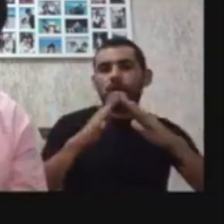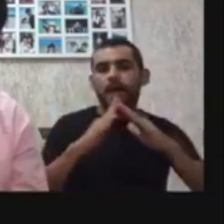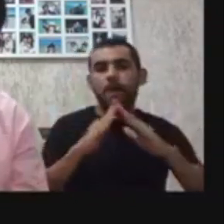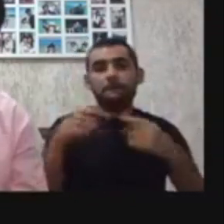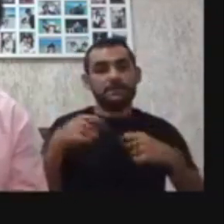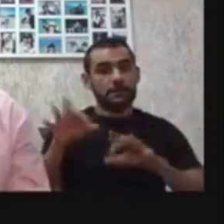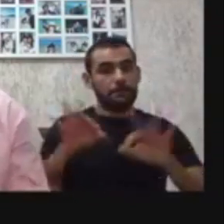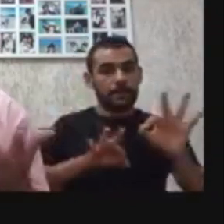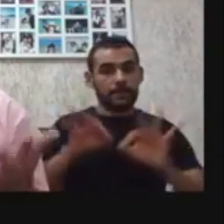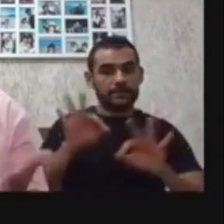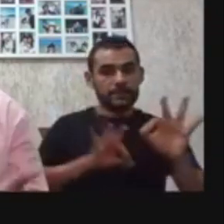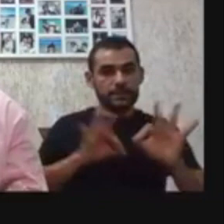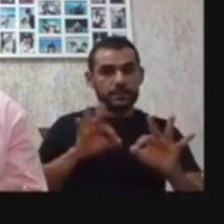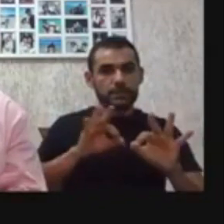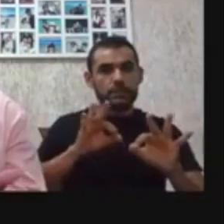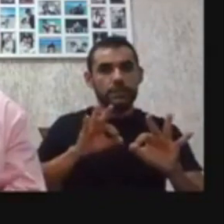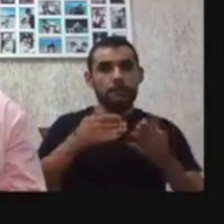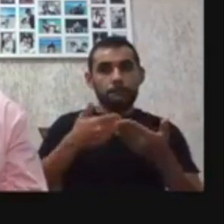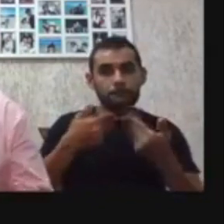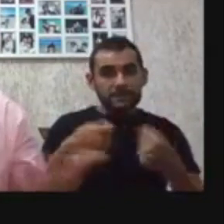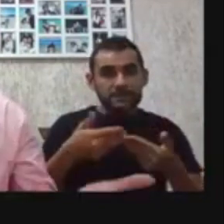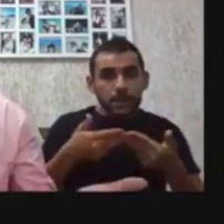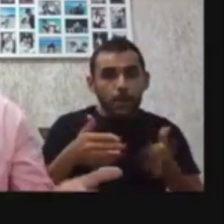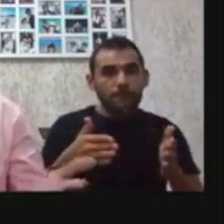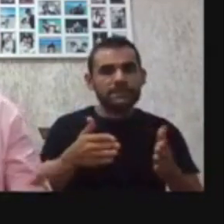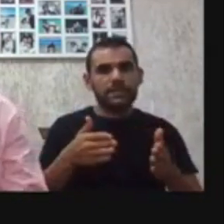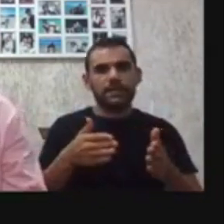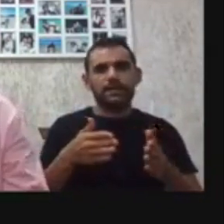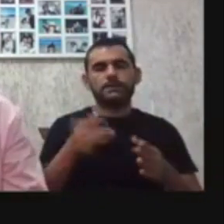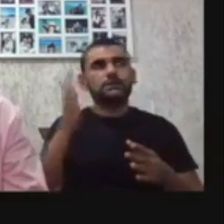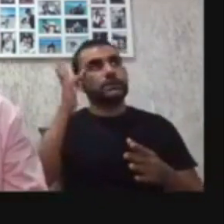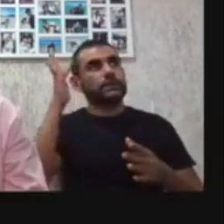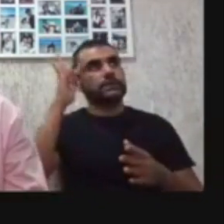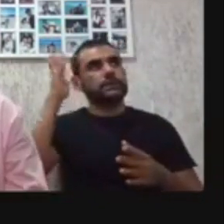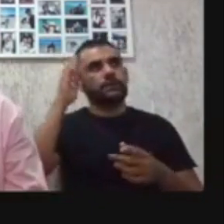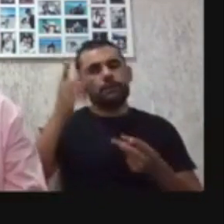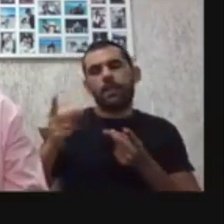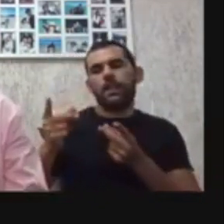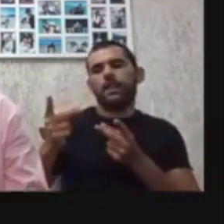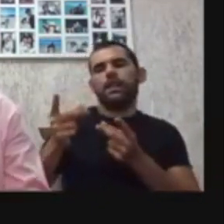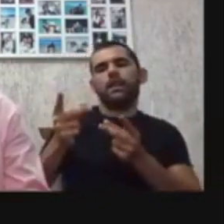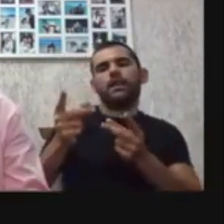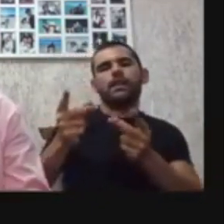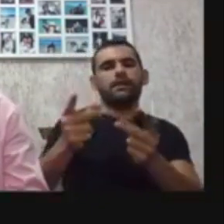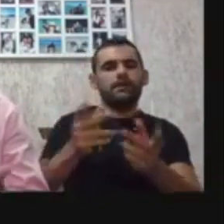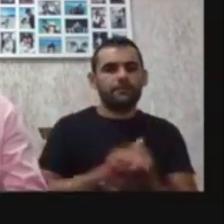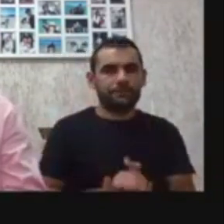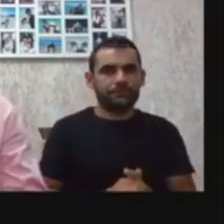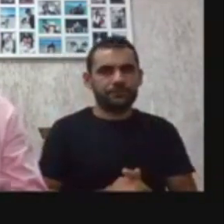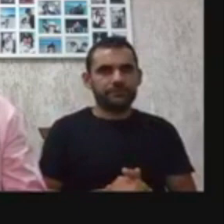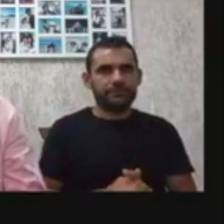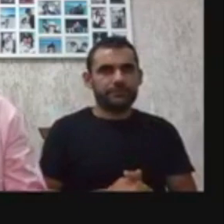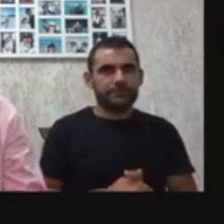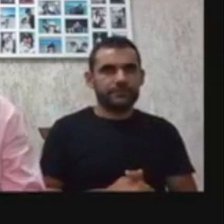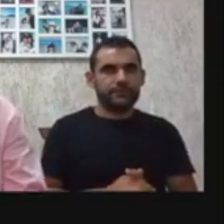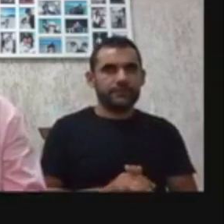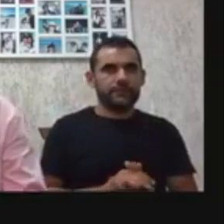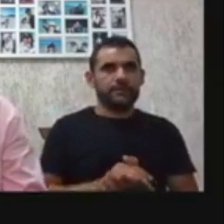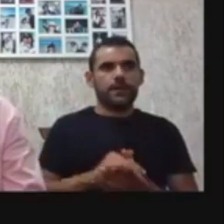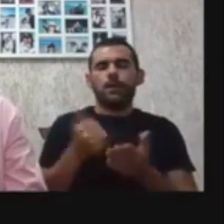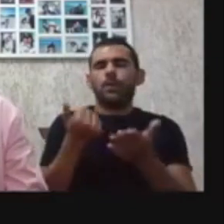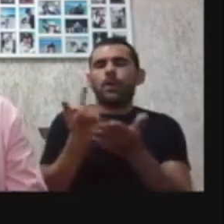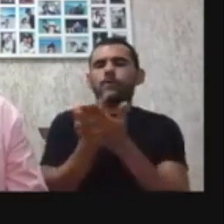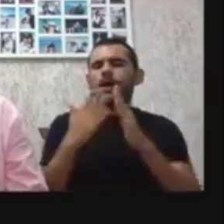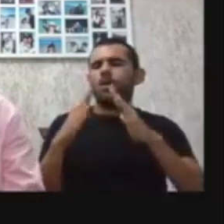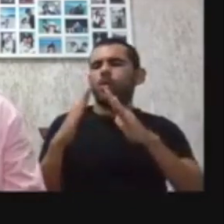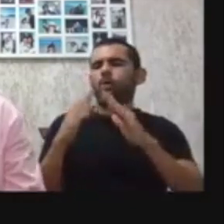ter planejamento. Você precisa começar. Senão você vai ficar sonhando para sempre. Você entendeu? Eu não tenho dinheiro para comprar um carro à